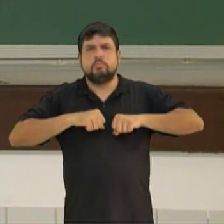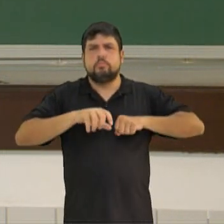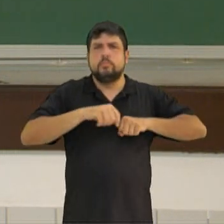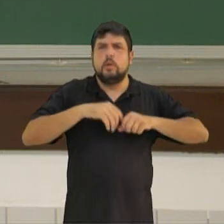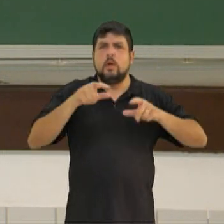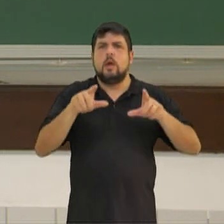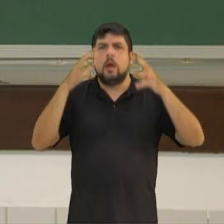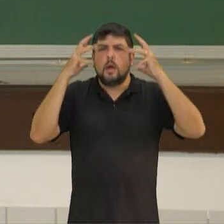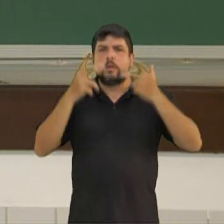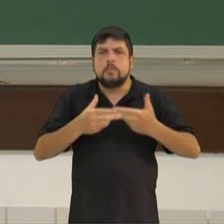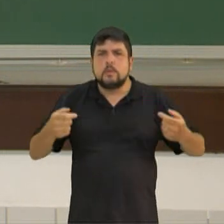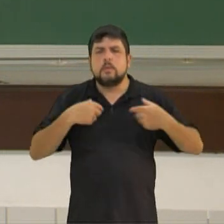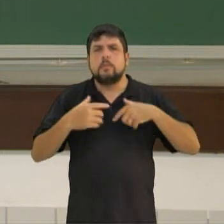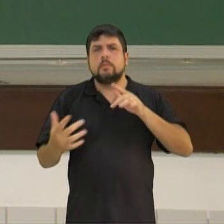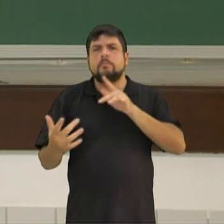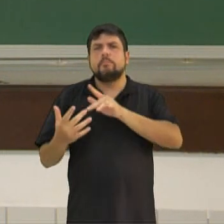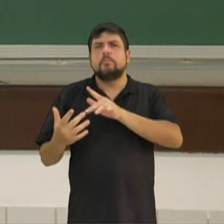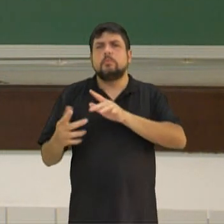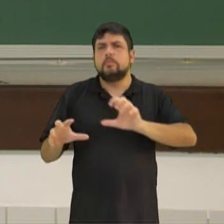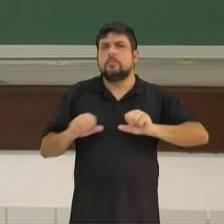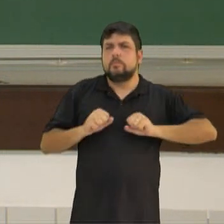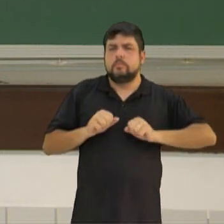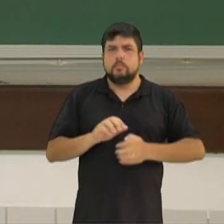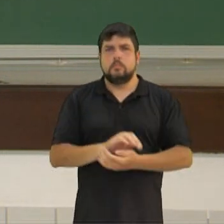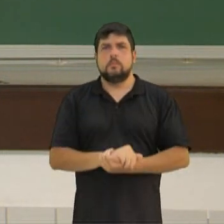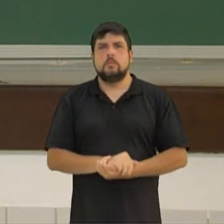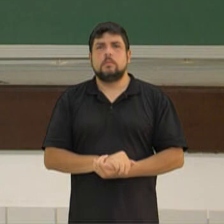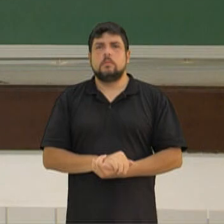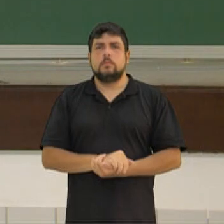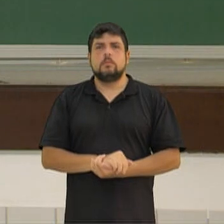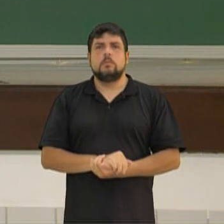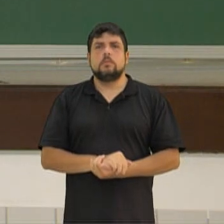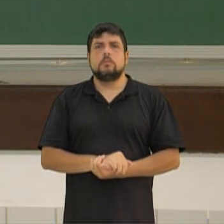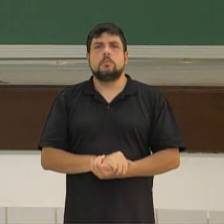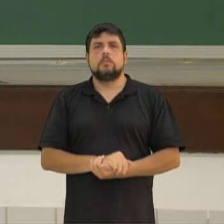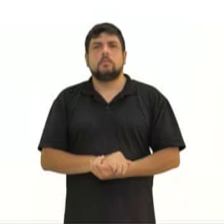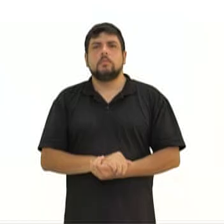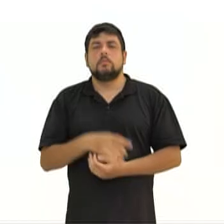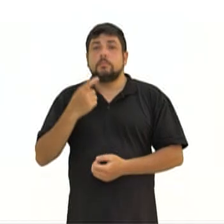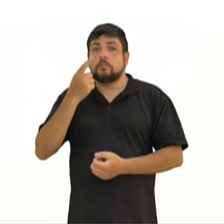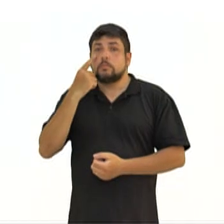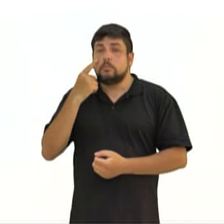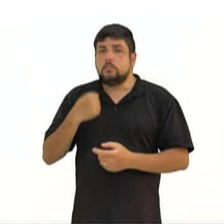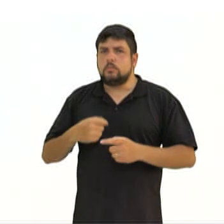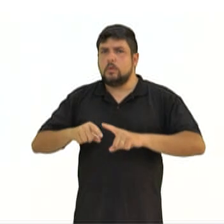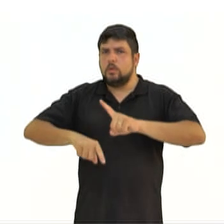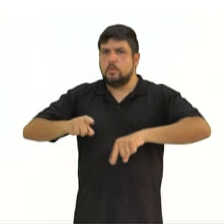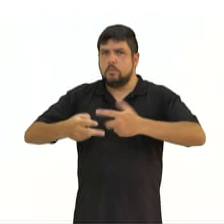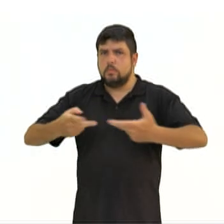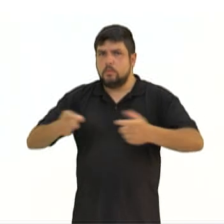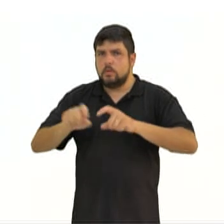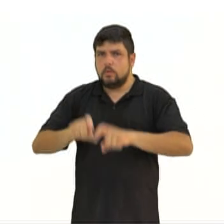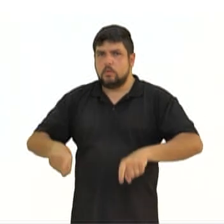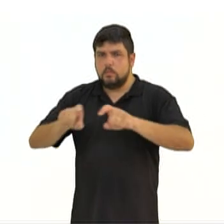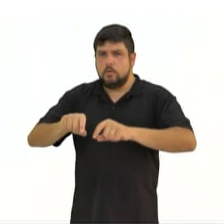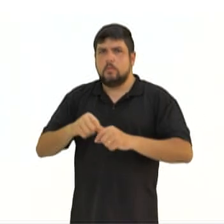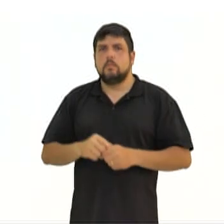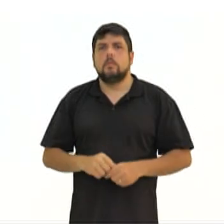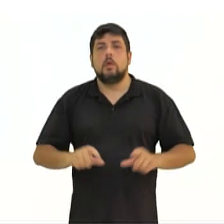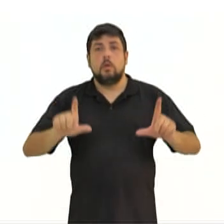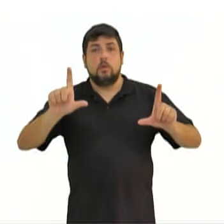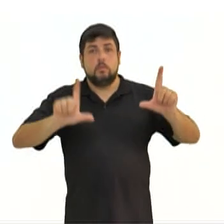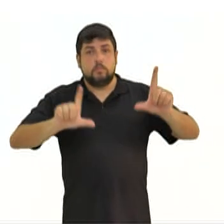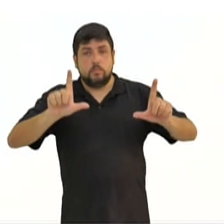estão ali em contato com esse ambiente. Olha só, os componentes eletrônicos, quais são os prejudiciais? Então, os monitores de